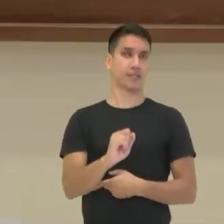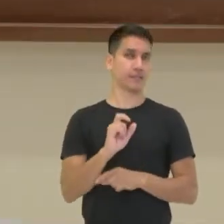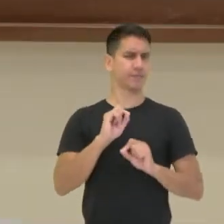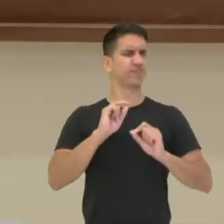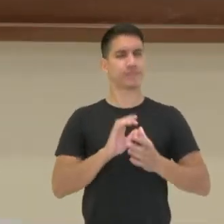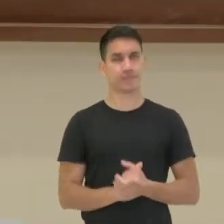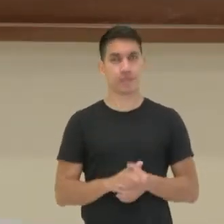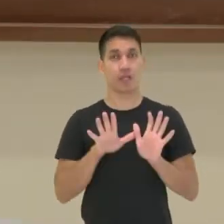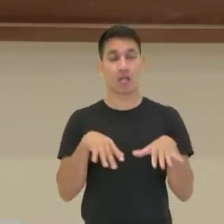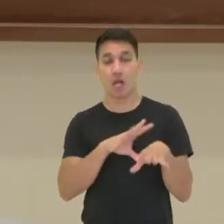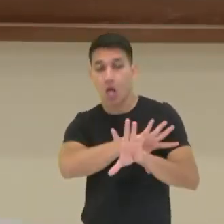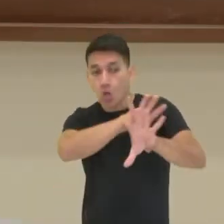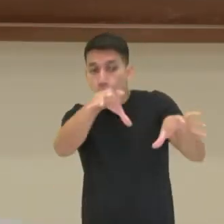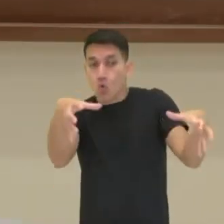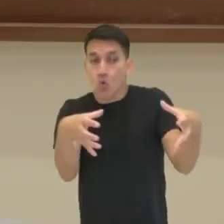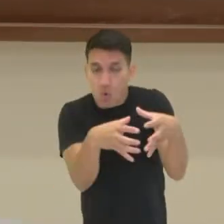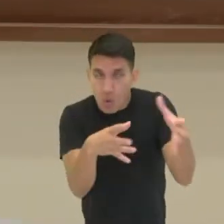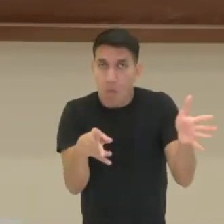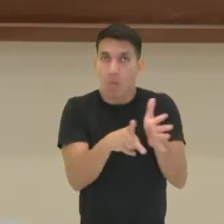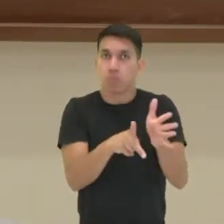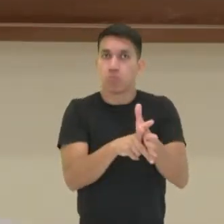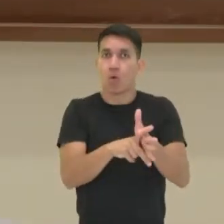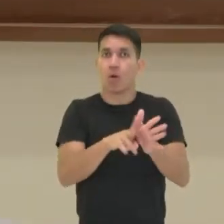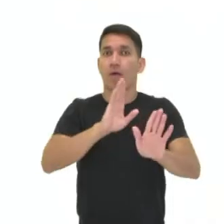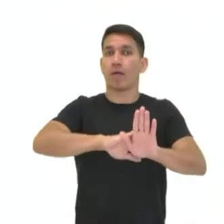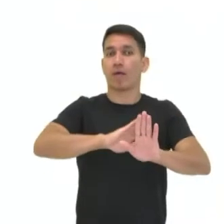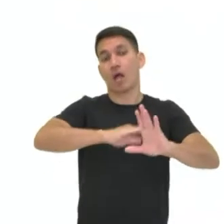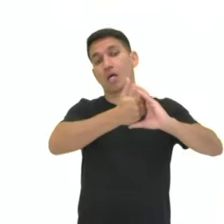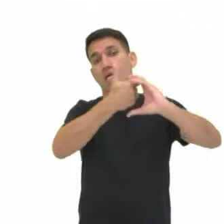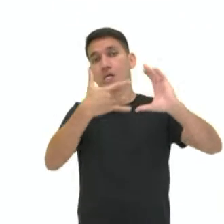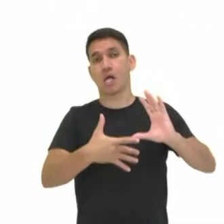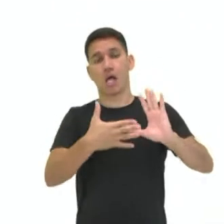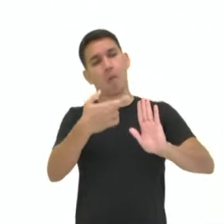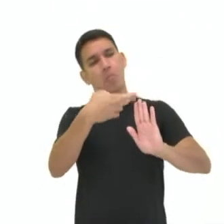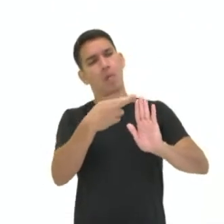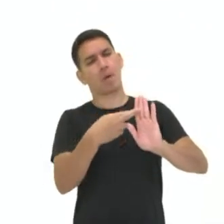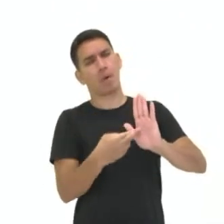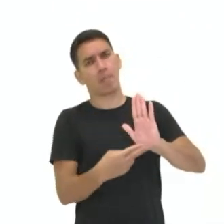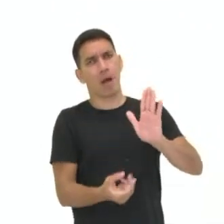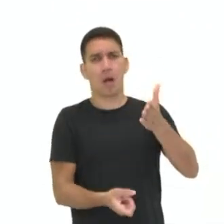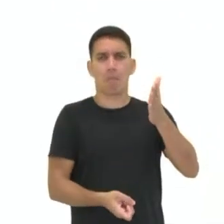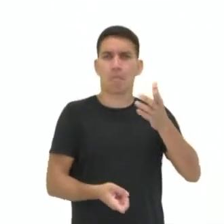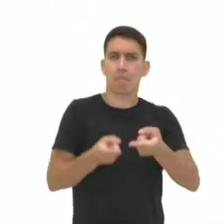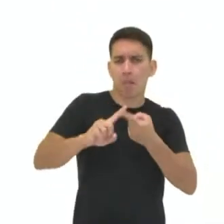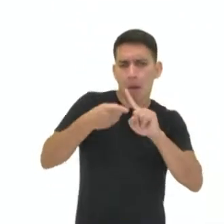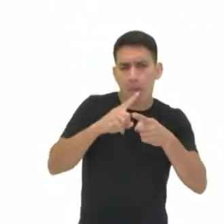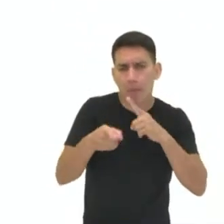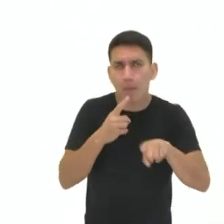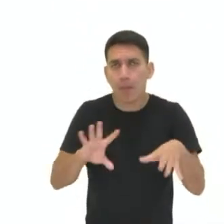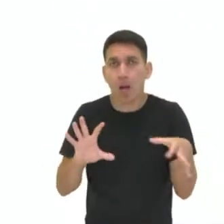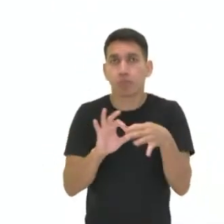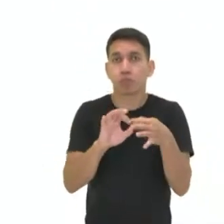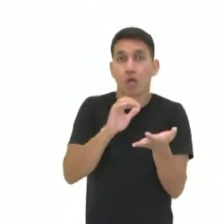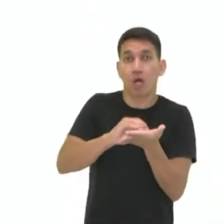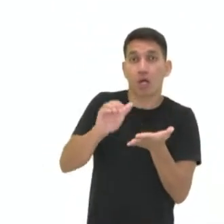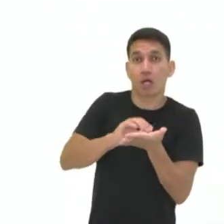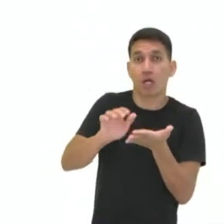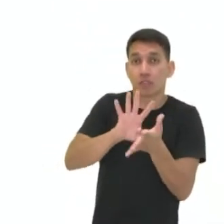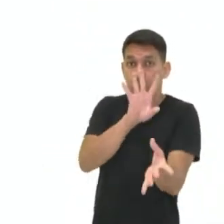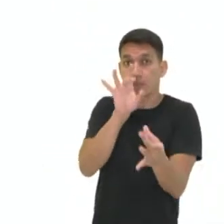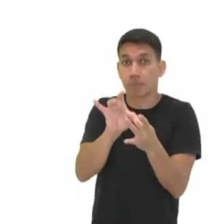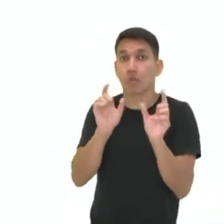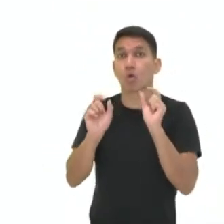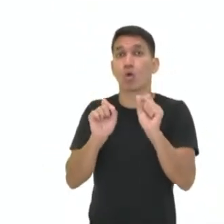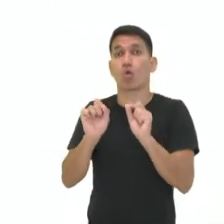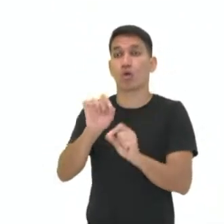órgão colegiado de caráter normativo, deliberativo, vinculado à Secretaria Especial dos